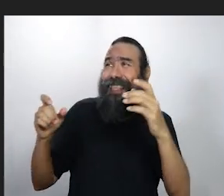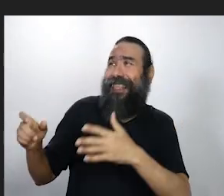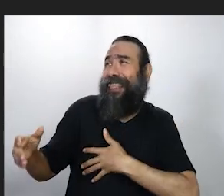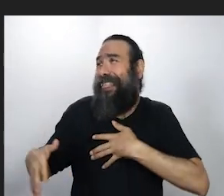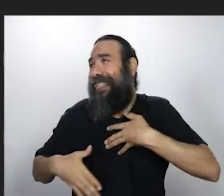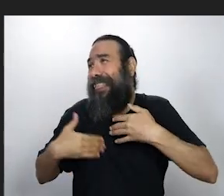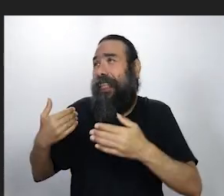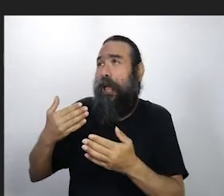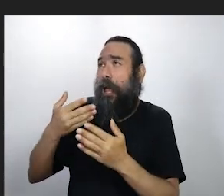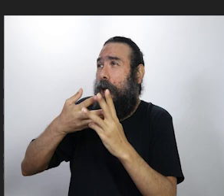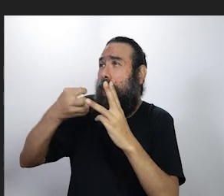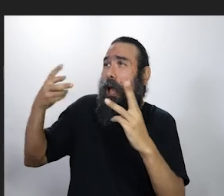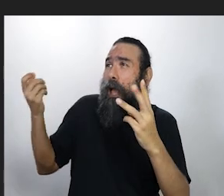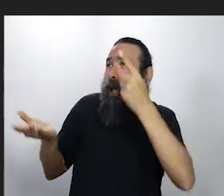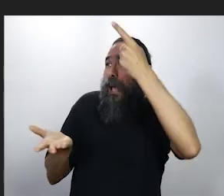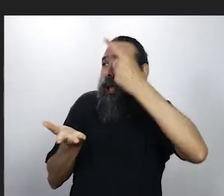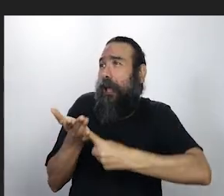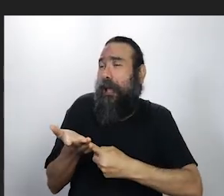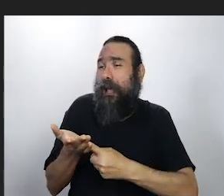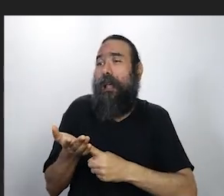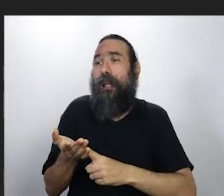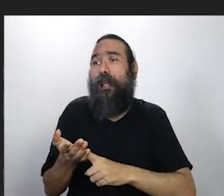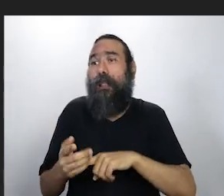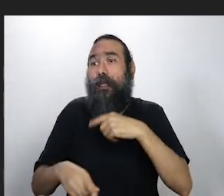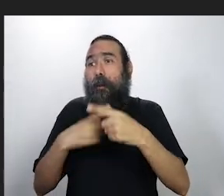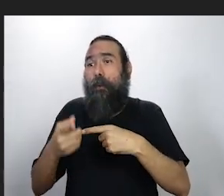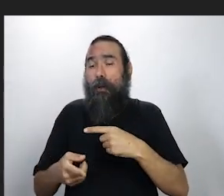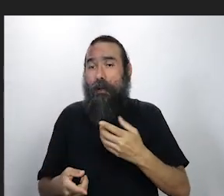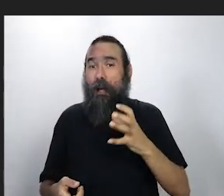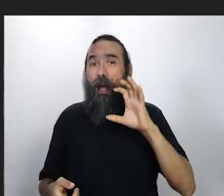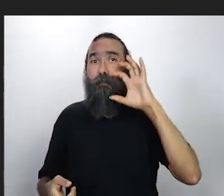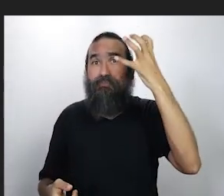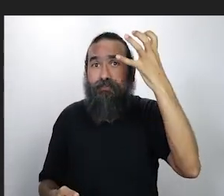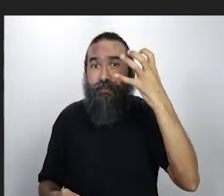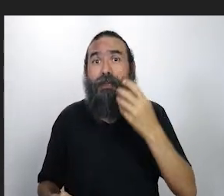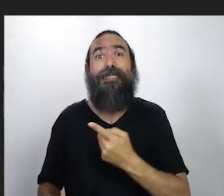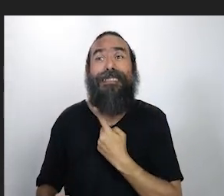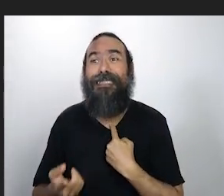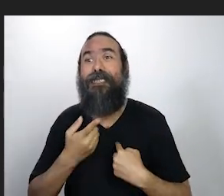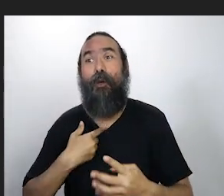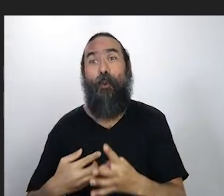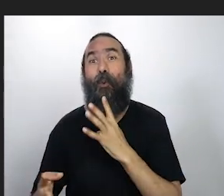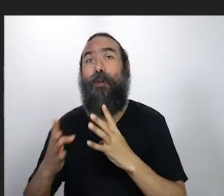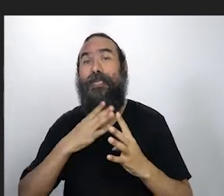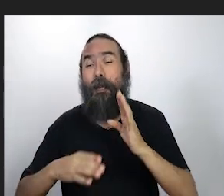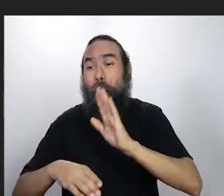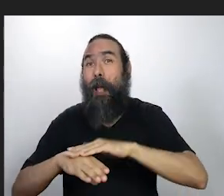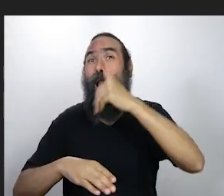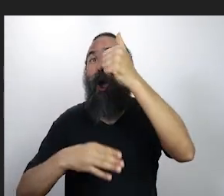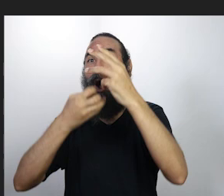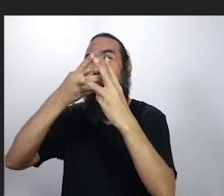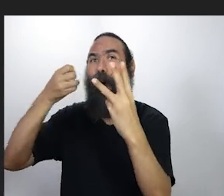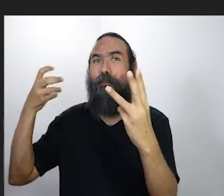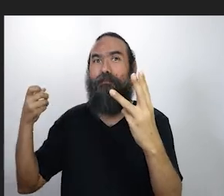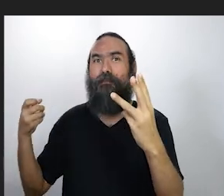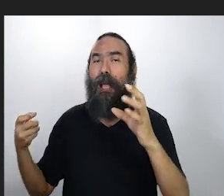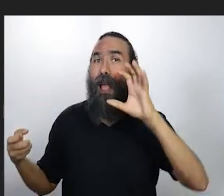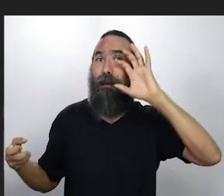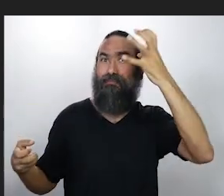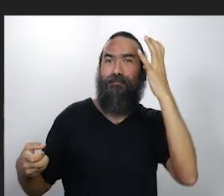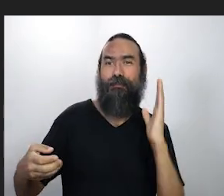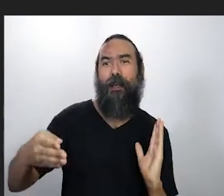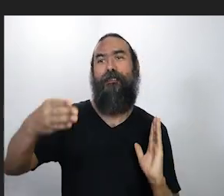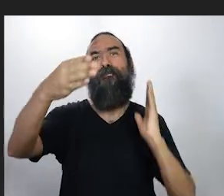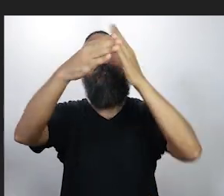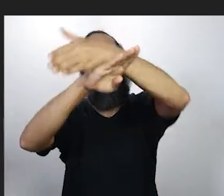aldeias. Muitos foram para as aldeias, inclusive sem escala, né, já direto, sem passar em casa. Então, houve